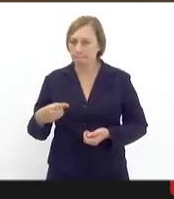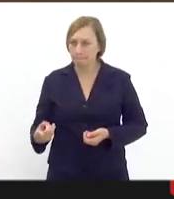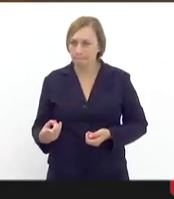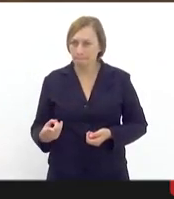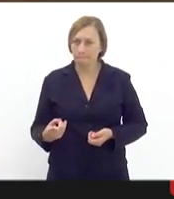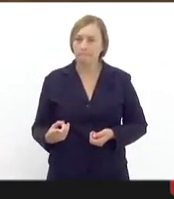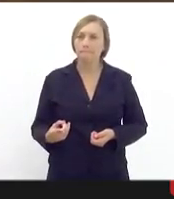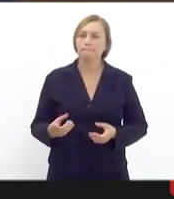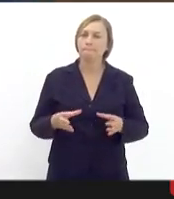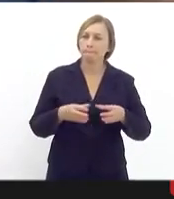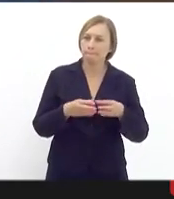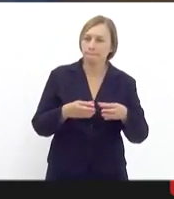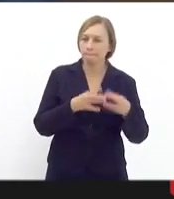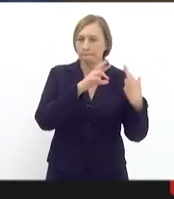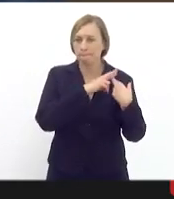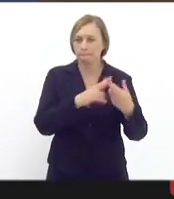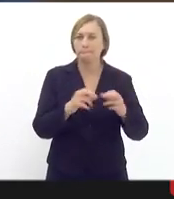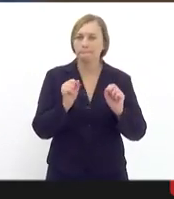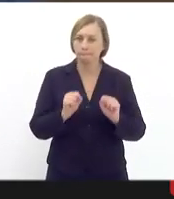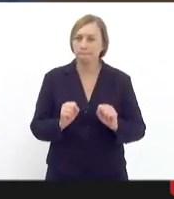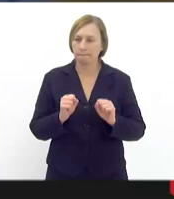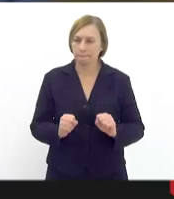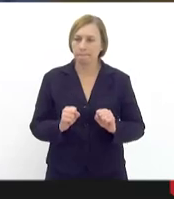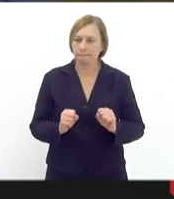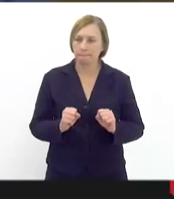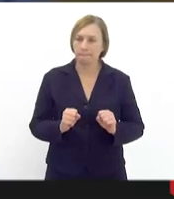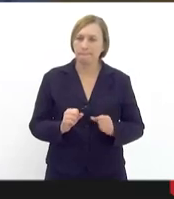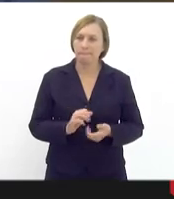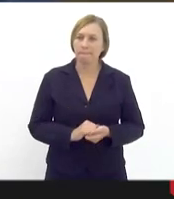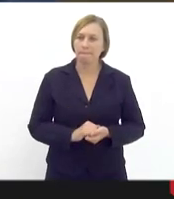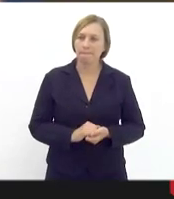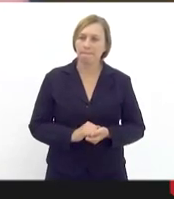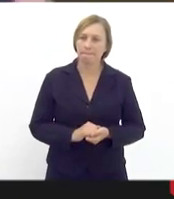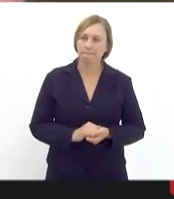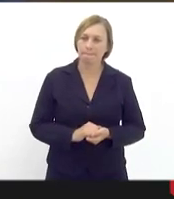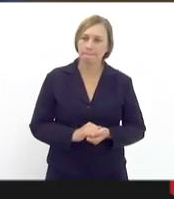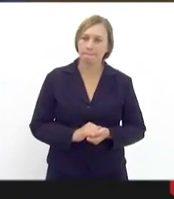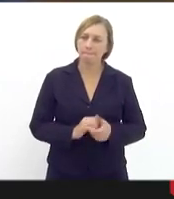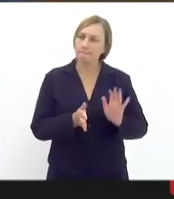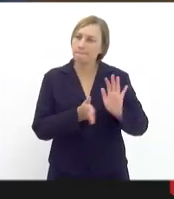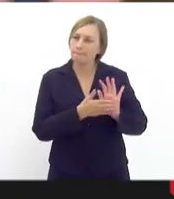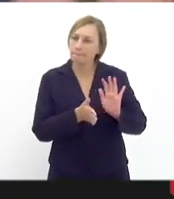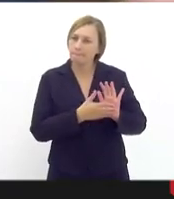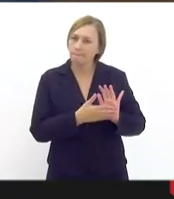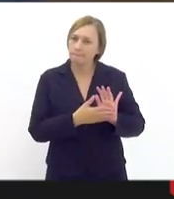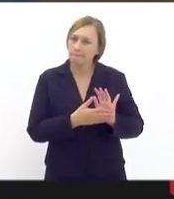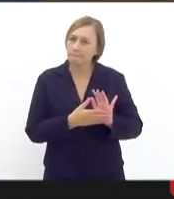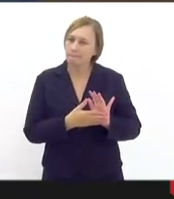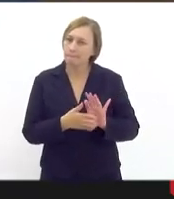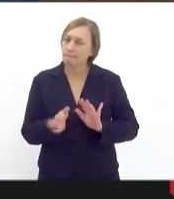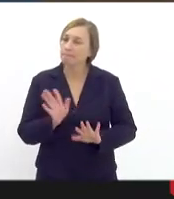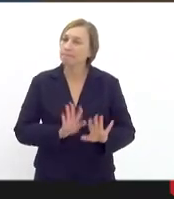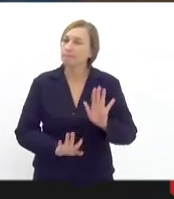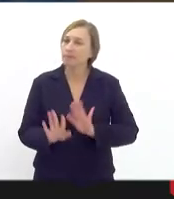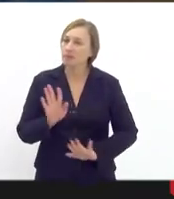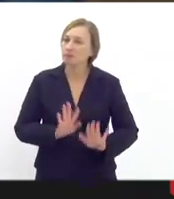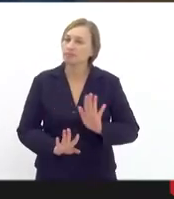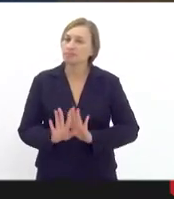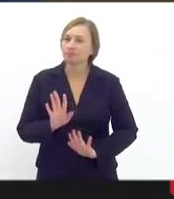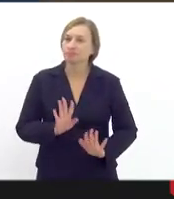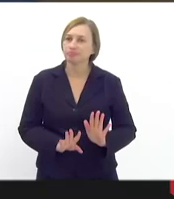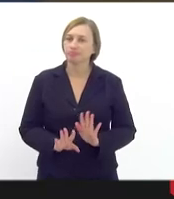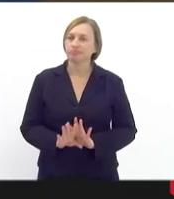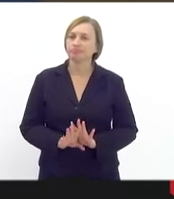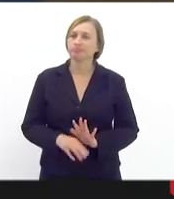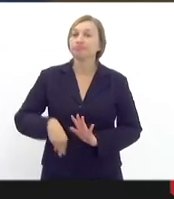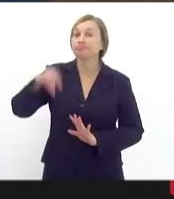órgão responsável é que poderia ensejar responsabilidade. Então, nós estamos propondo algo cauteloso, que é, inclusive,